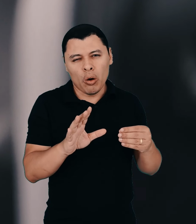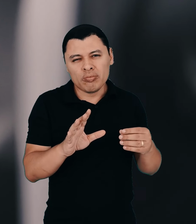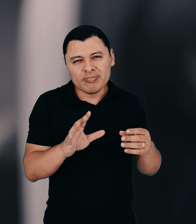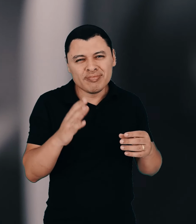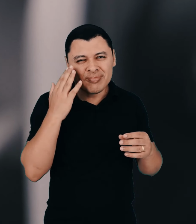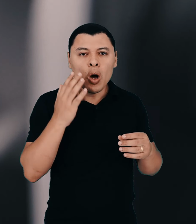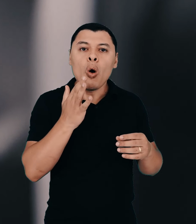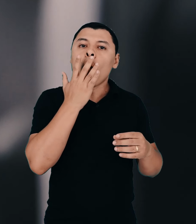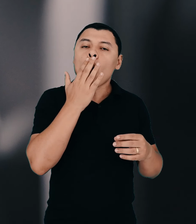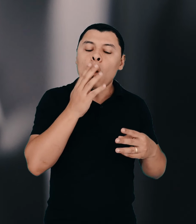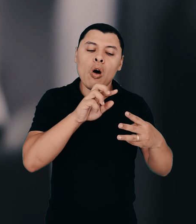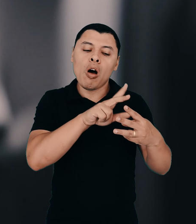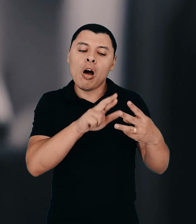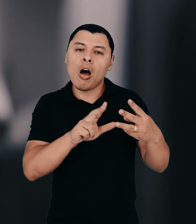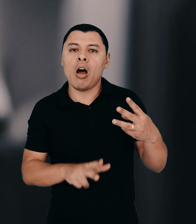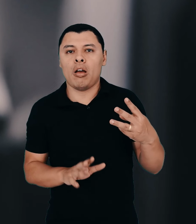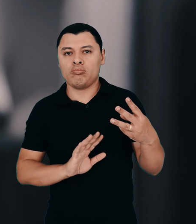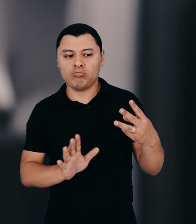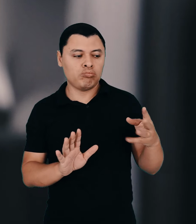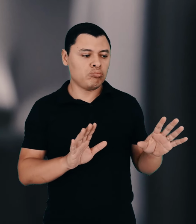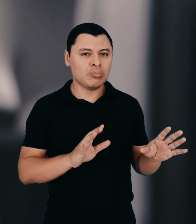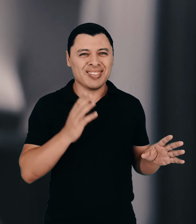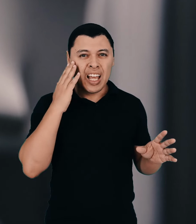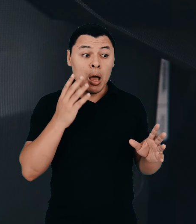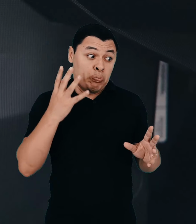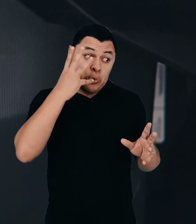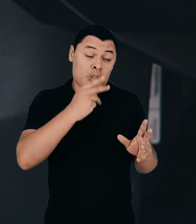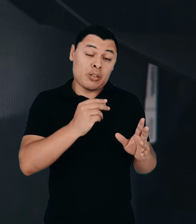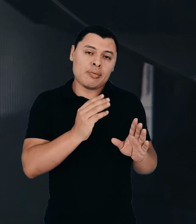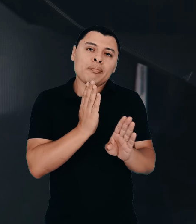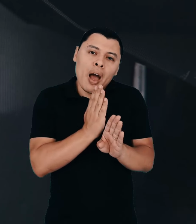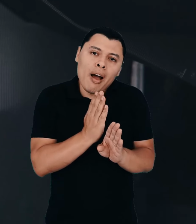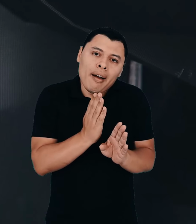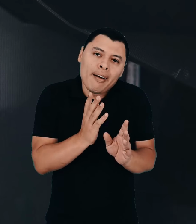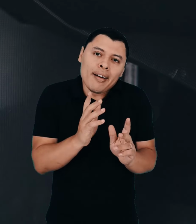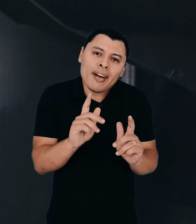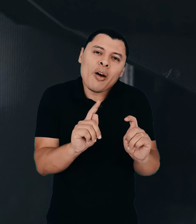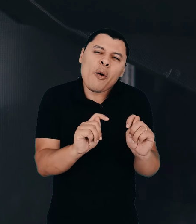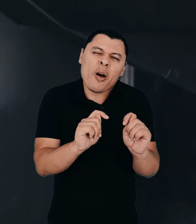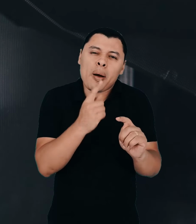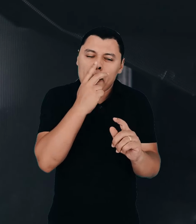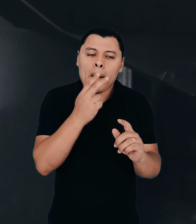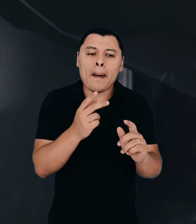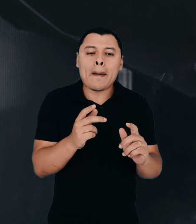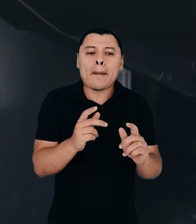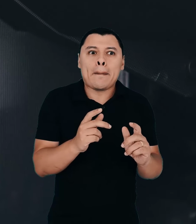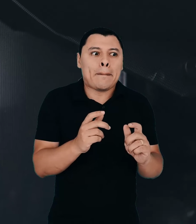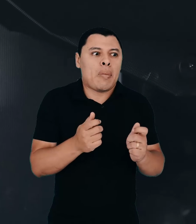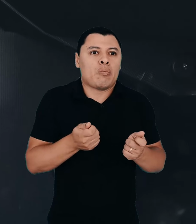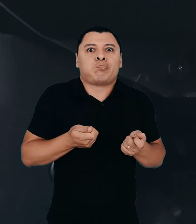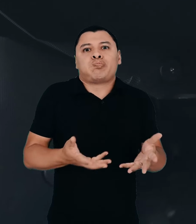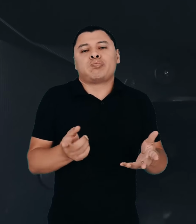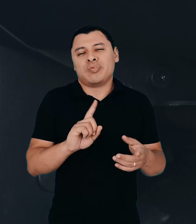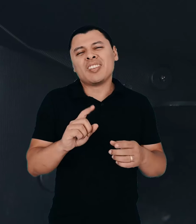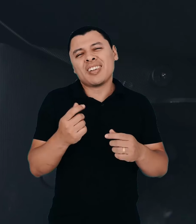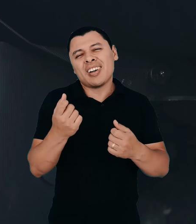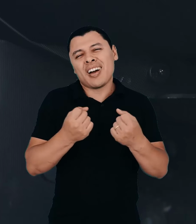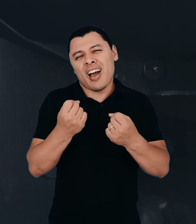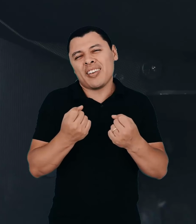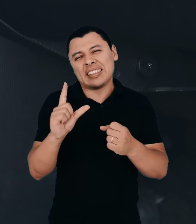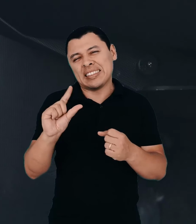3 cores diferentes aqui, então elegante, mas em termos de materiais, sem grandes novidades, nenhum destaque em relação aos seus